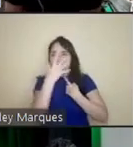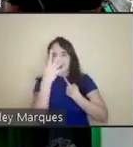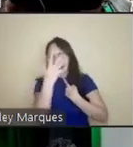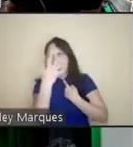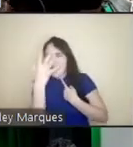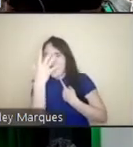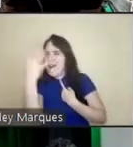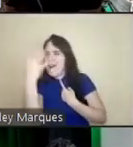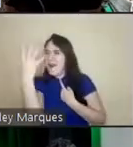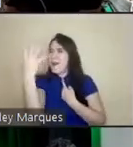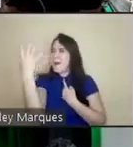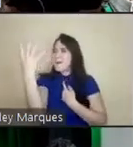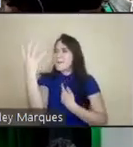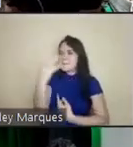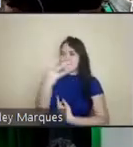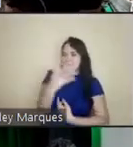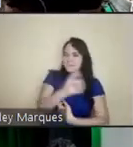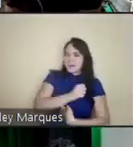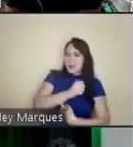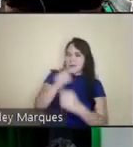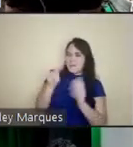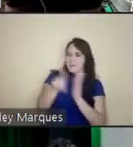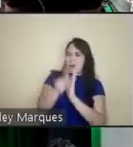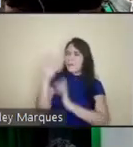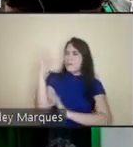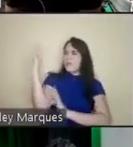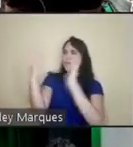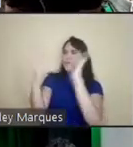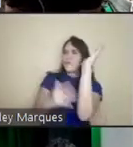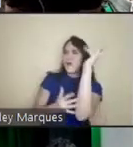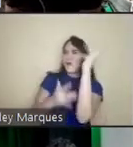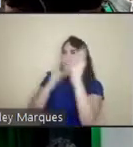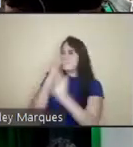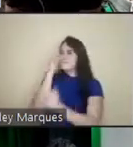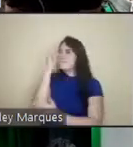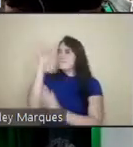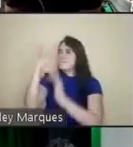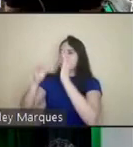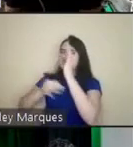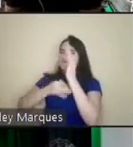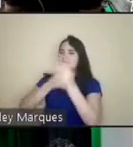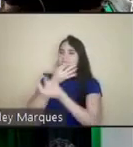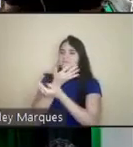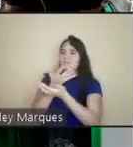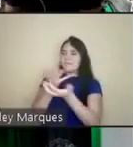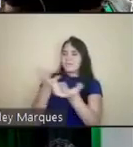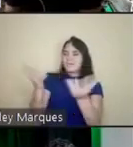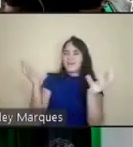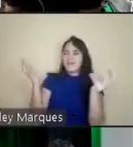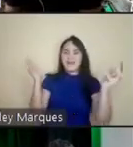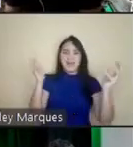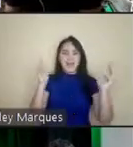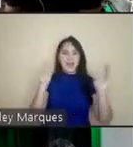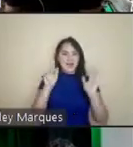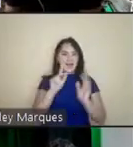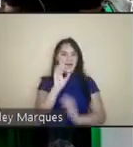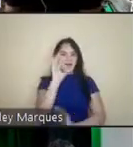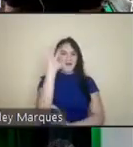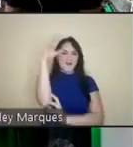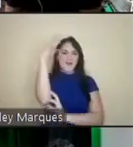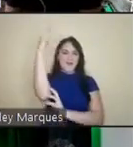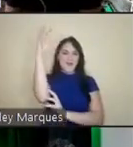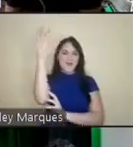sua paixão pela flora, a natureza que cora, geme, se extasia, coqueiro da Bahia, quero ver meu